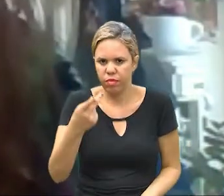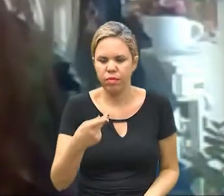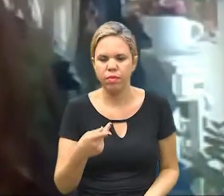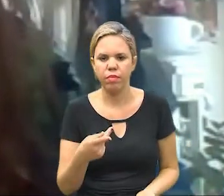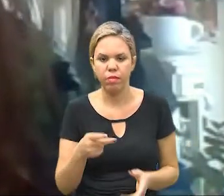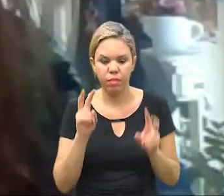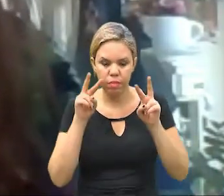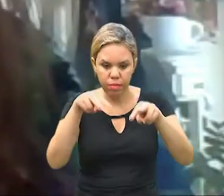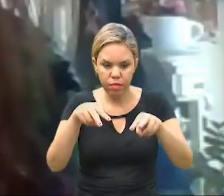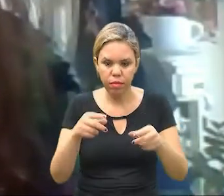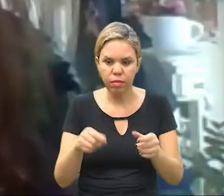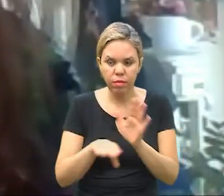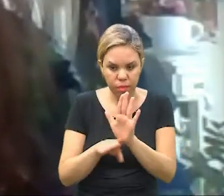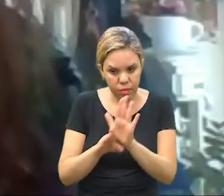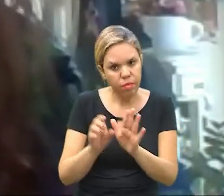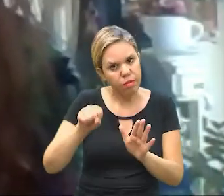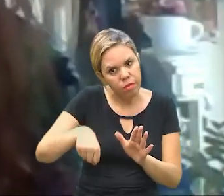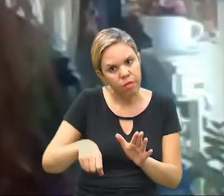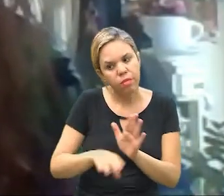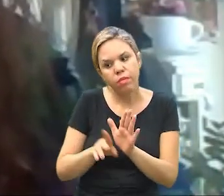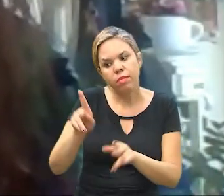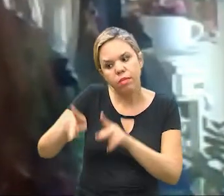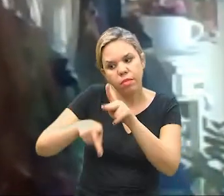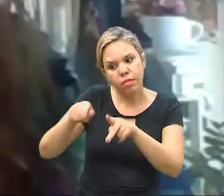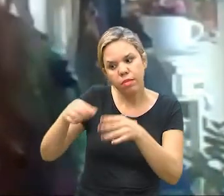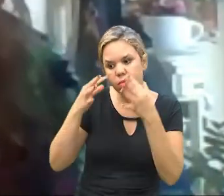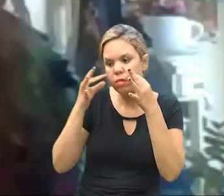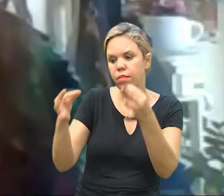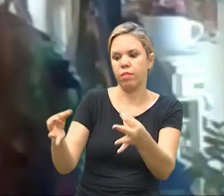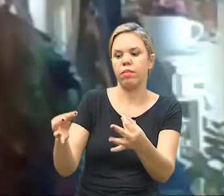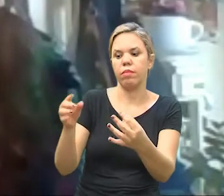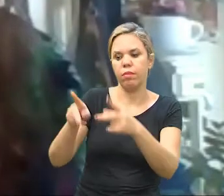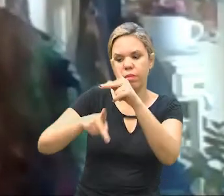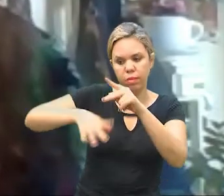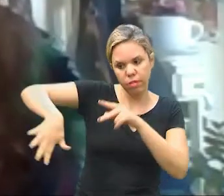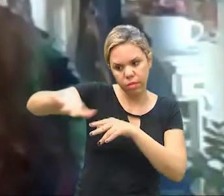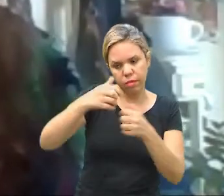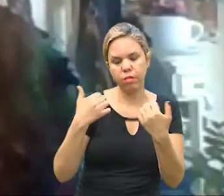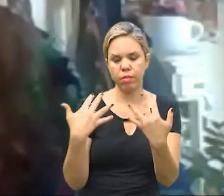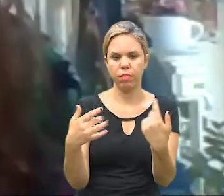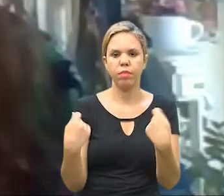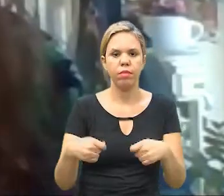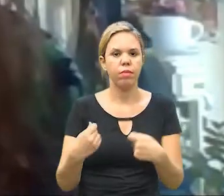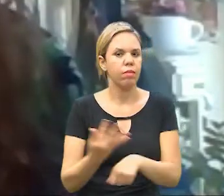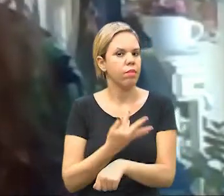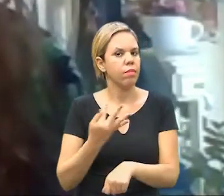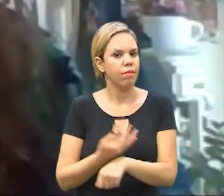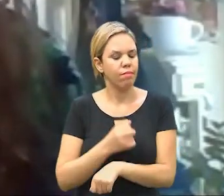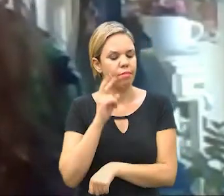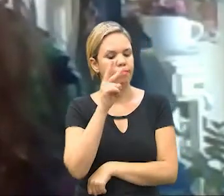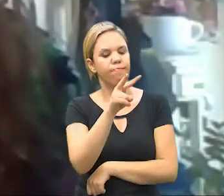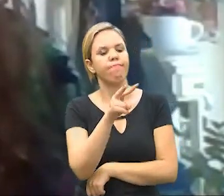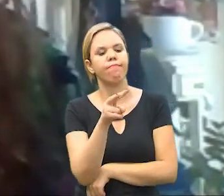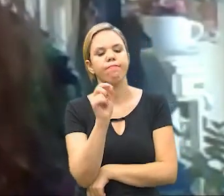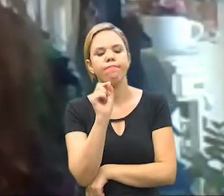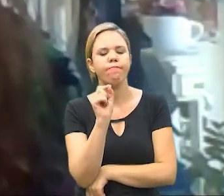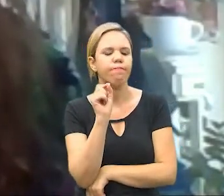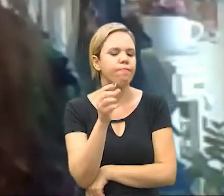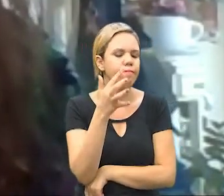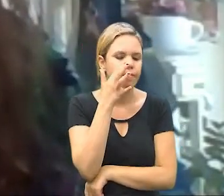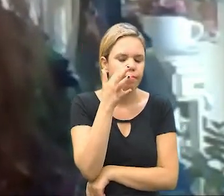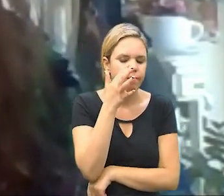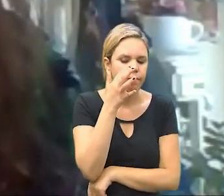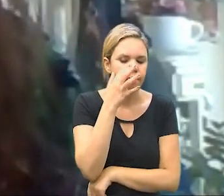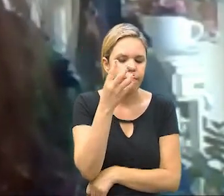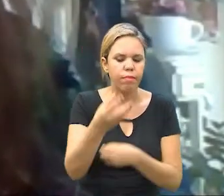bem olhando para quem a gente está fazendo. Porque quando a gente olha para essas pessoas, a gente vê